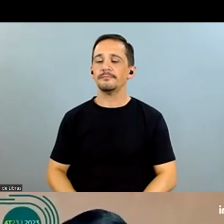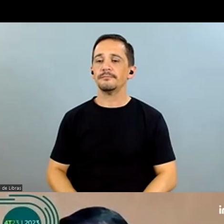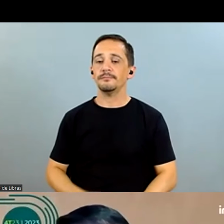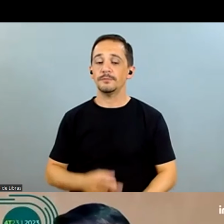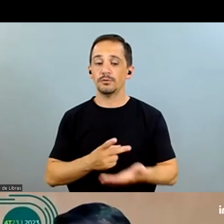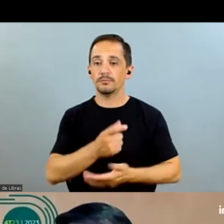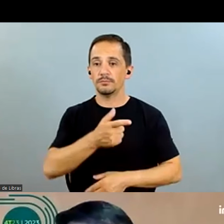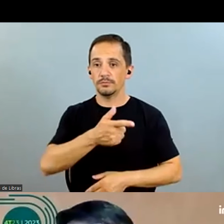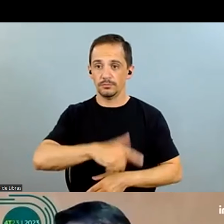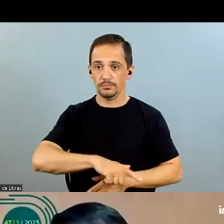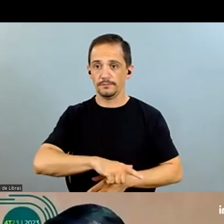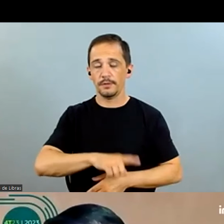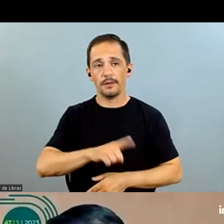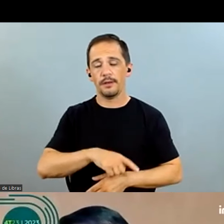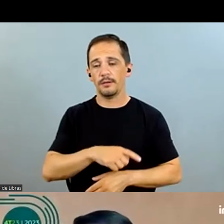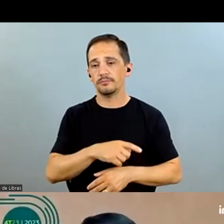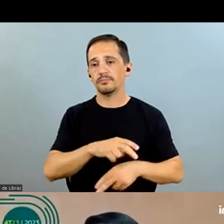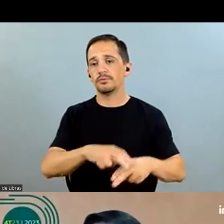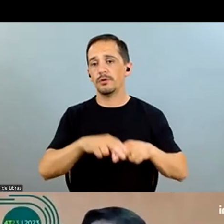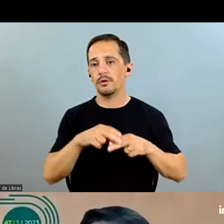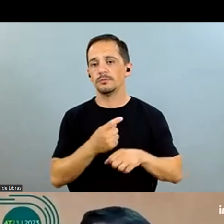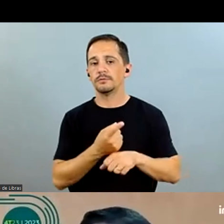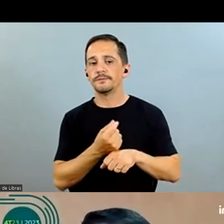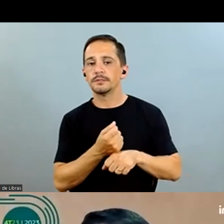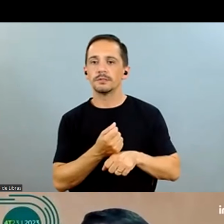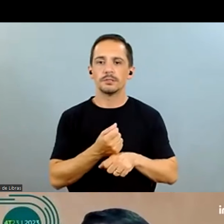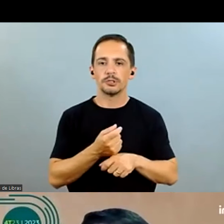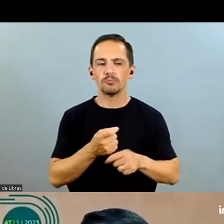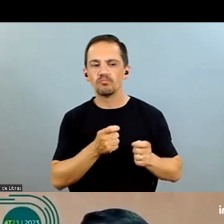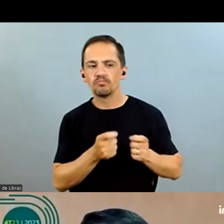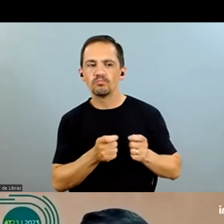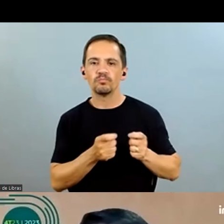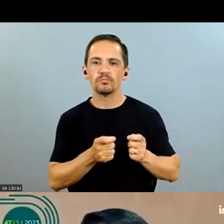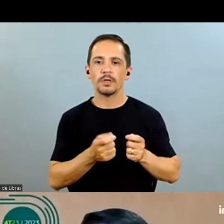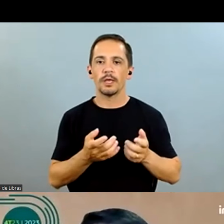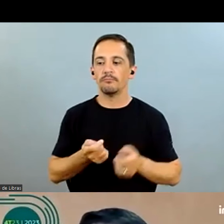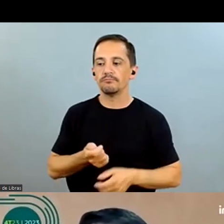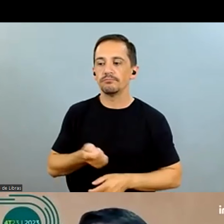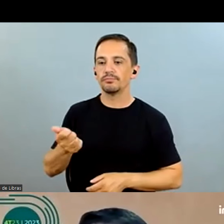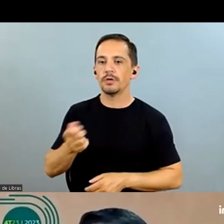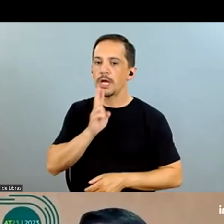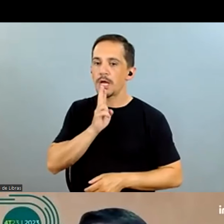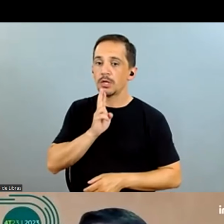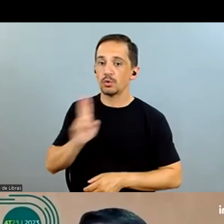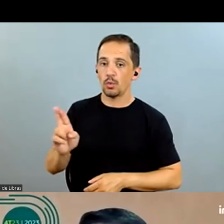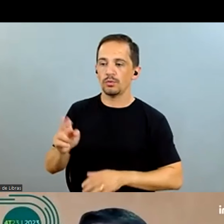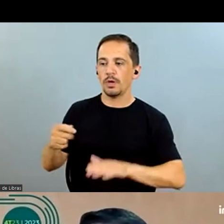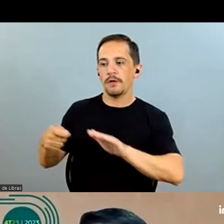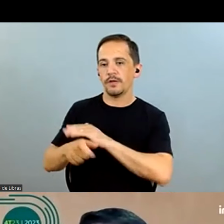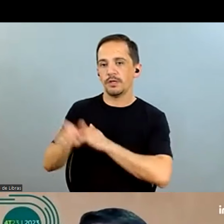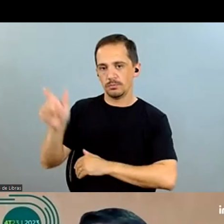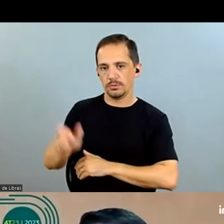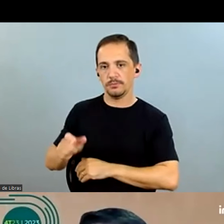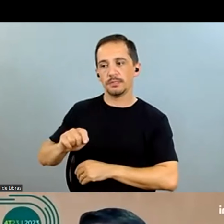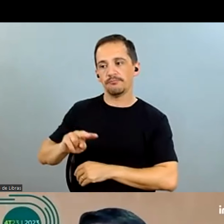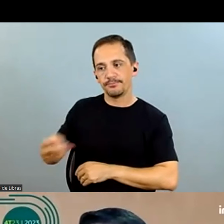questão financeira né ou seja nós estamos aqui para gerar retorno pros acionistas né nossa principal atividade né dentre tantas outras é